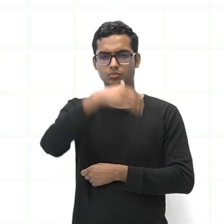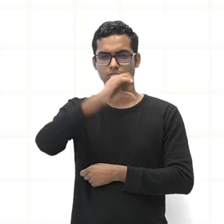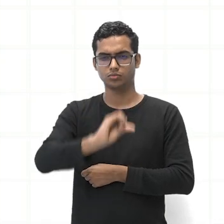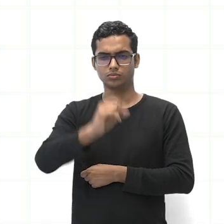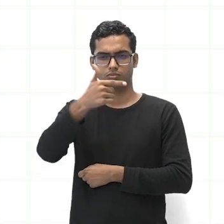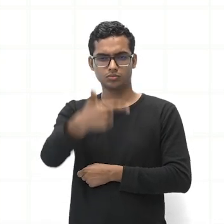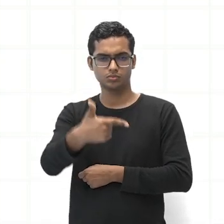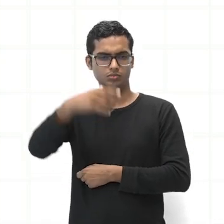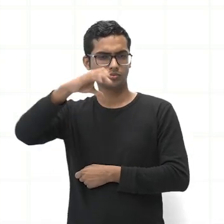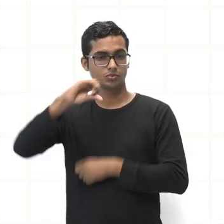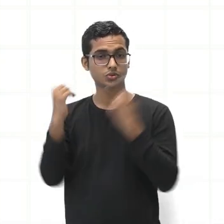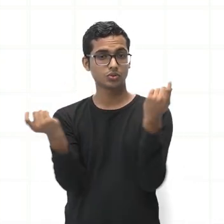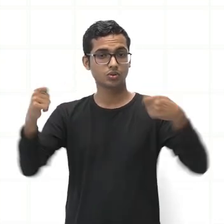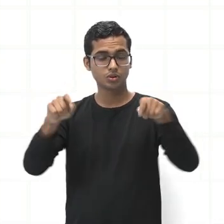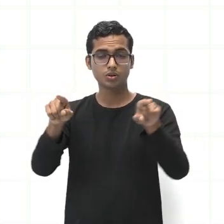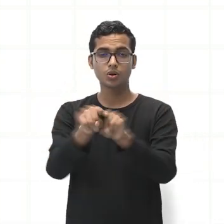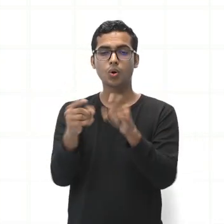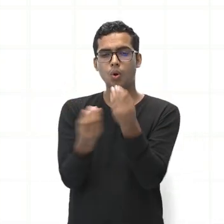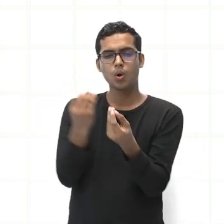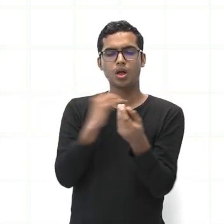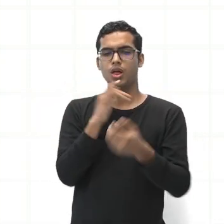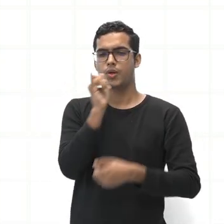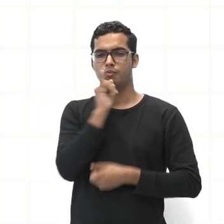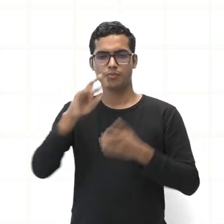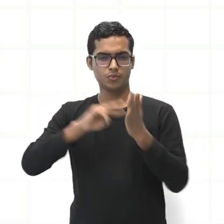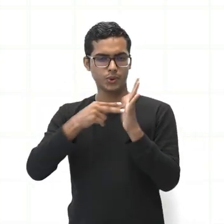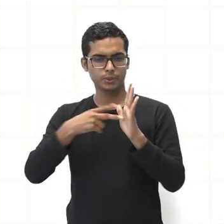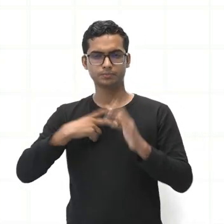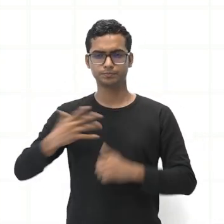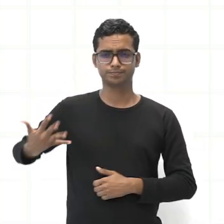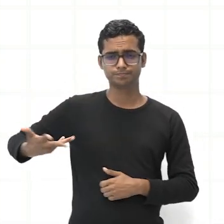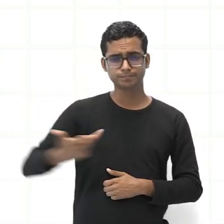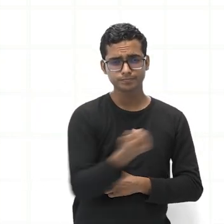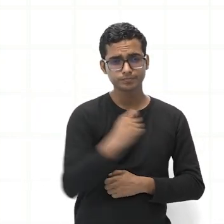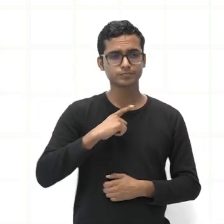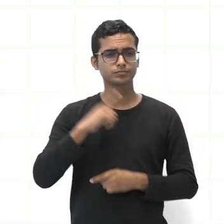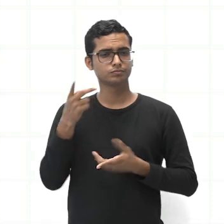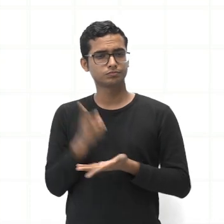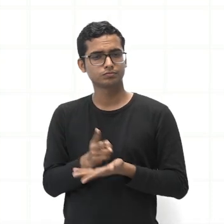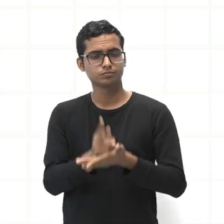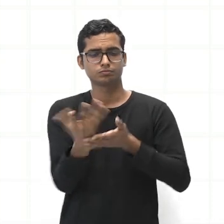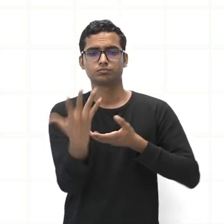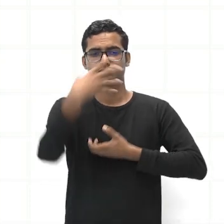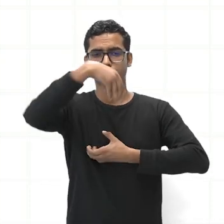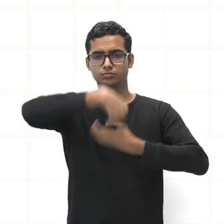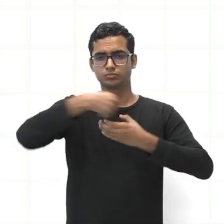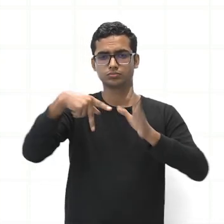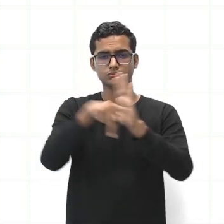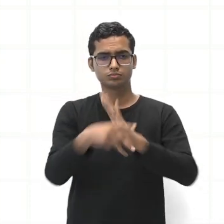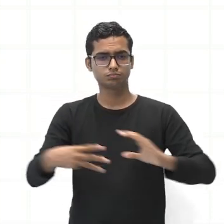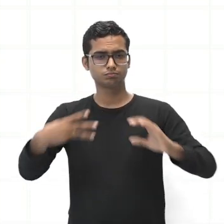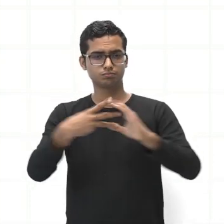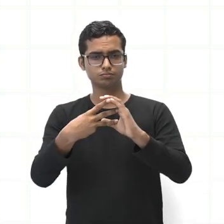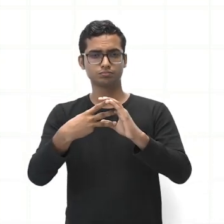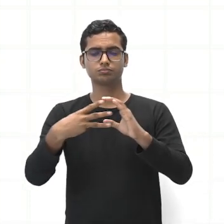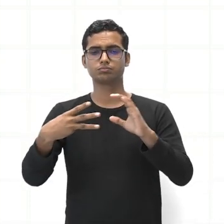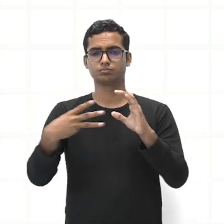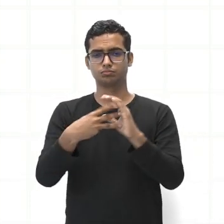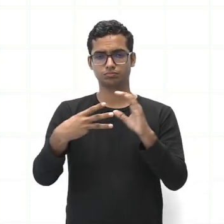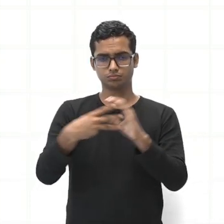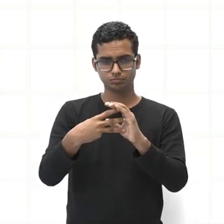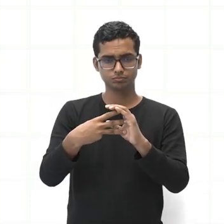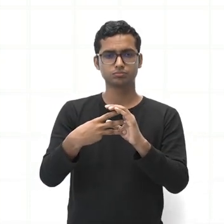1929 e pode ser definida como a habilidade de manter o